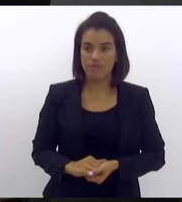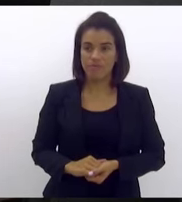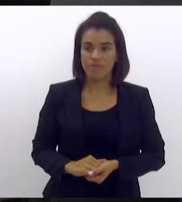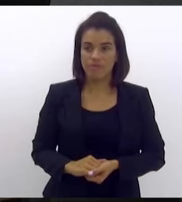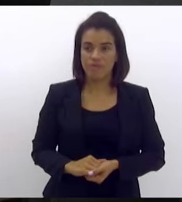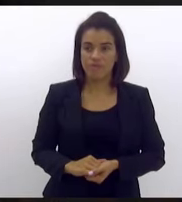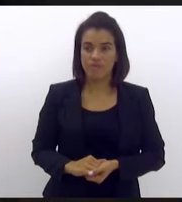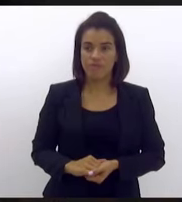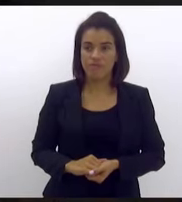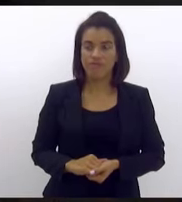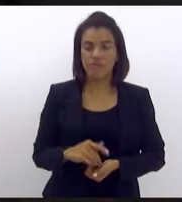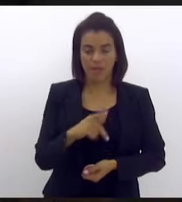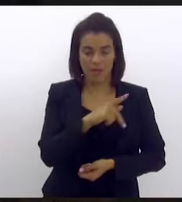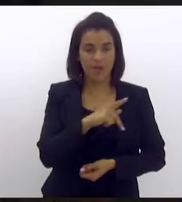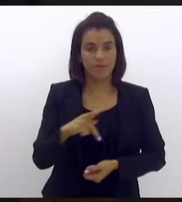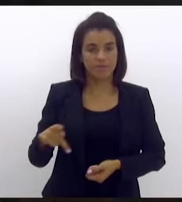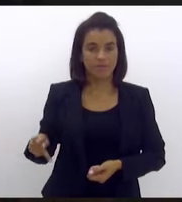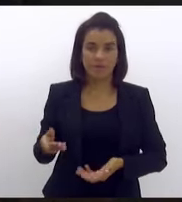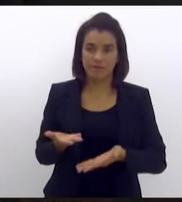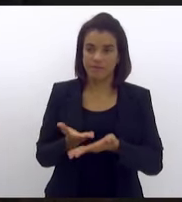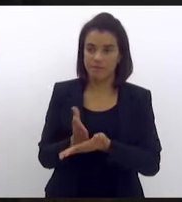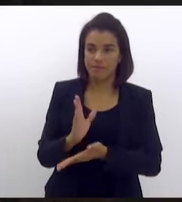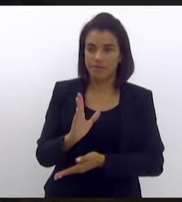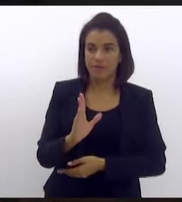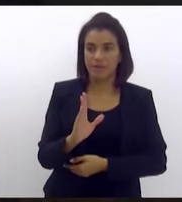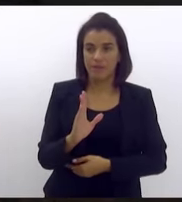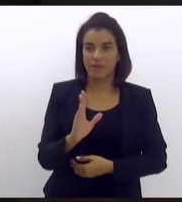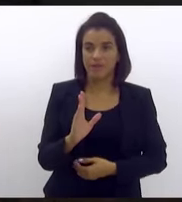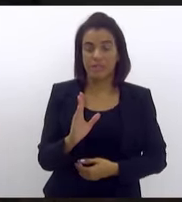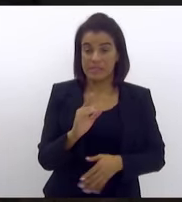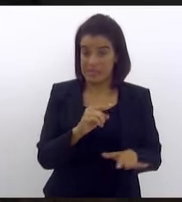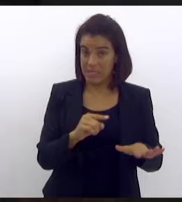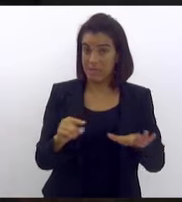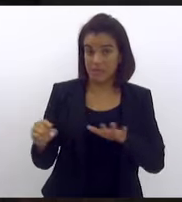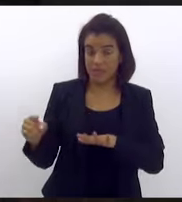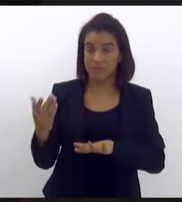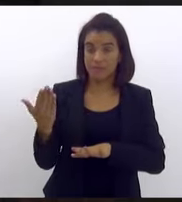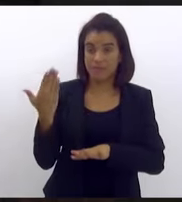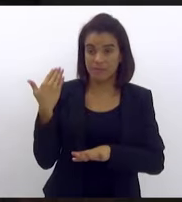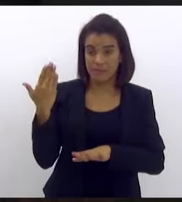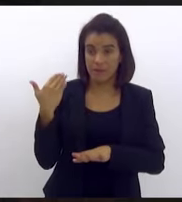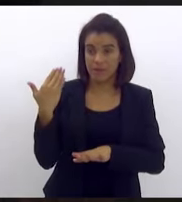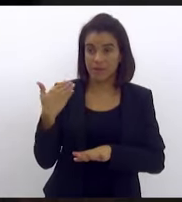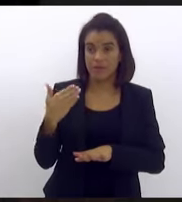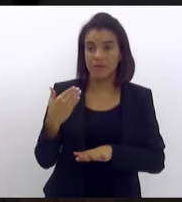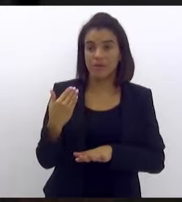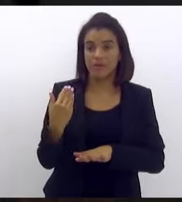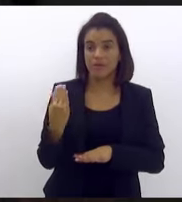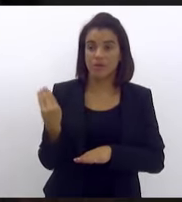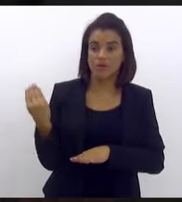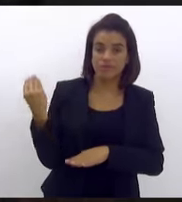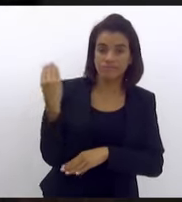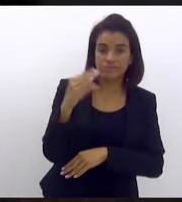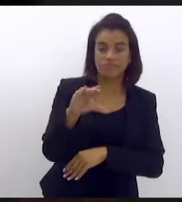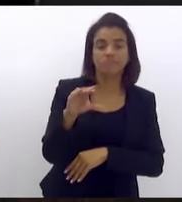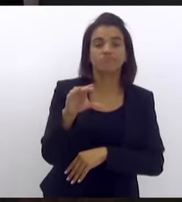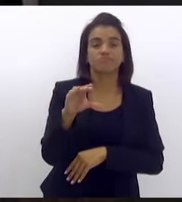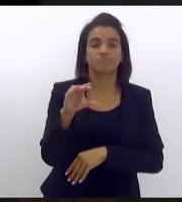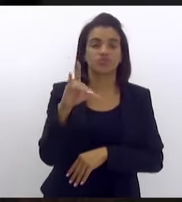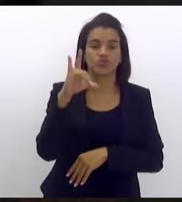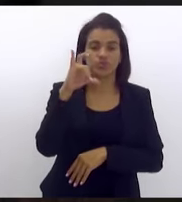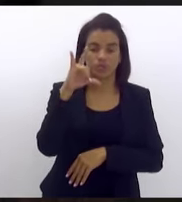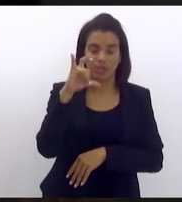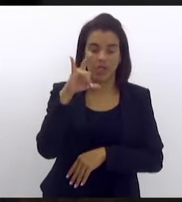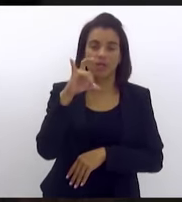A presidência defere pedido de Vossa Excelência. Eu, semana passada, colocamos na página da Assembleia,